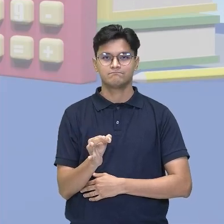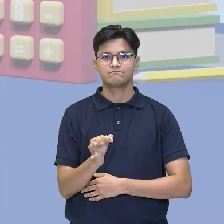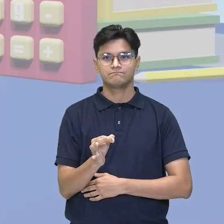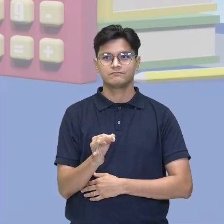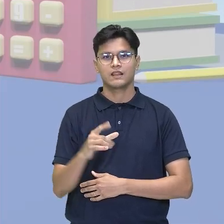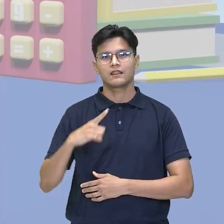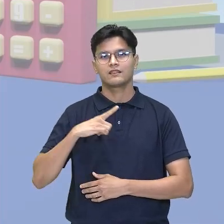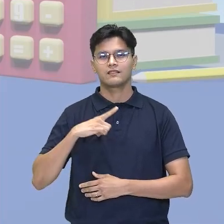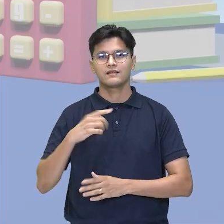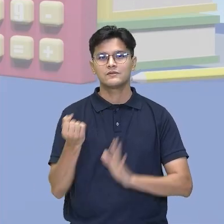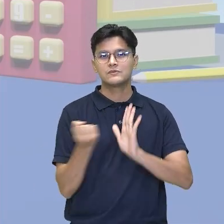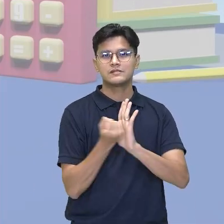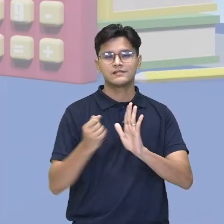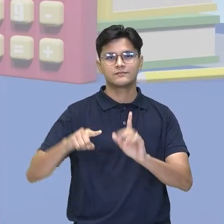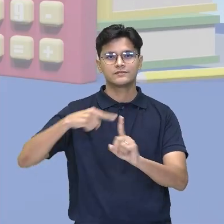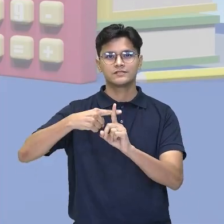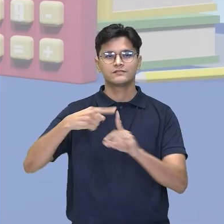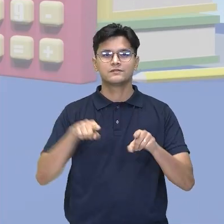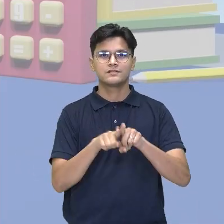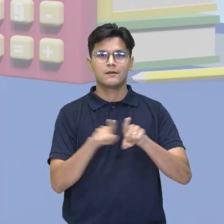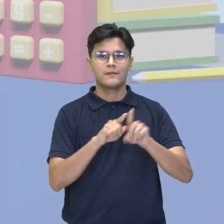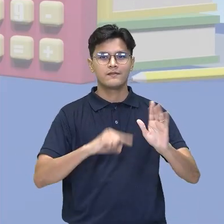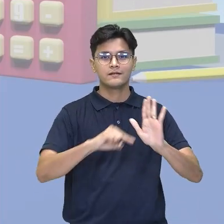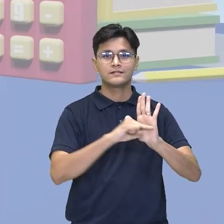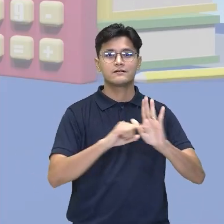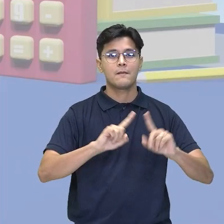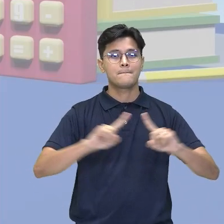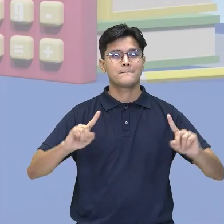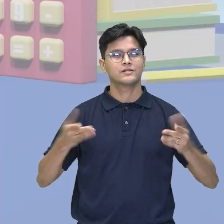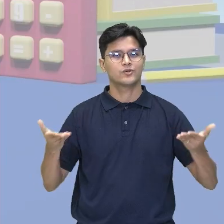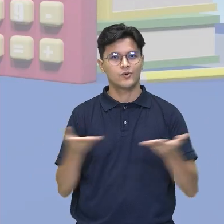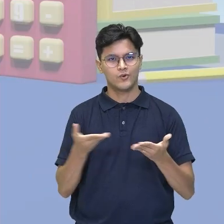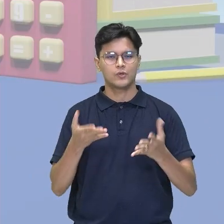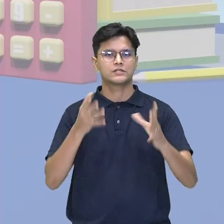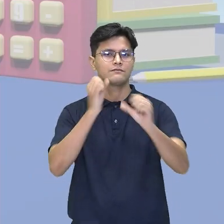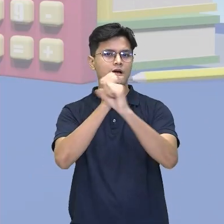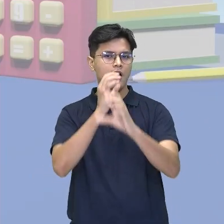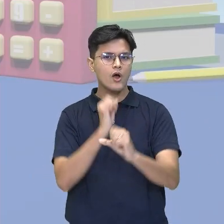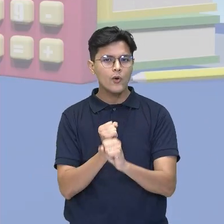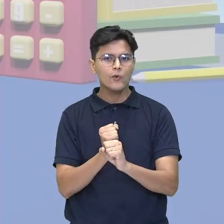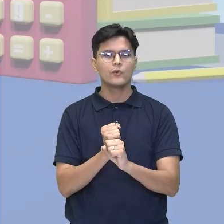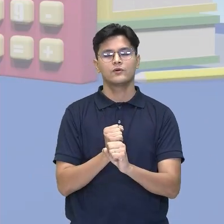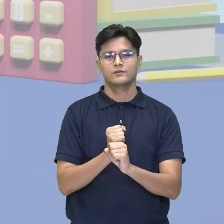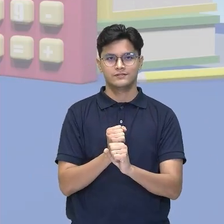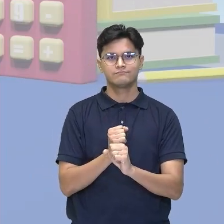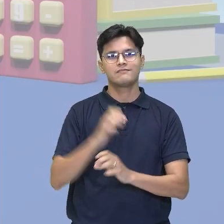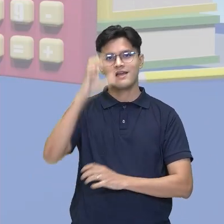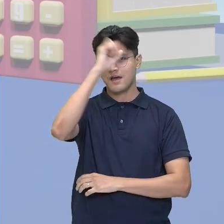e sinais negativos. Mas hoje a operação que a gente vai ver é a nossa